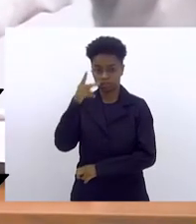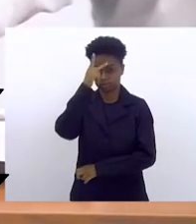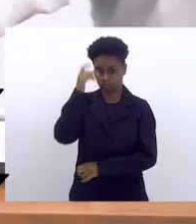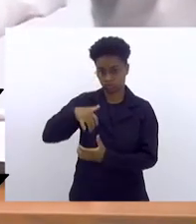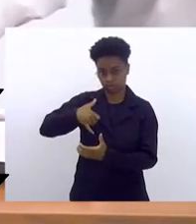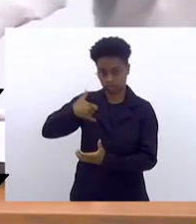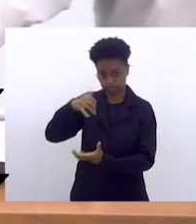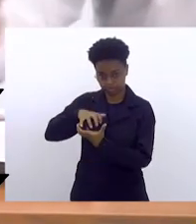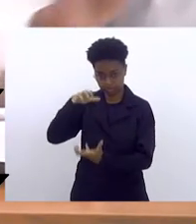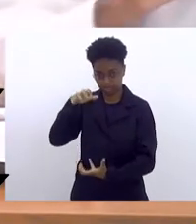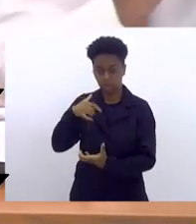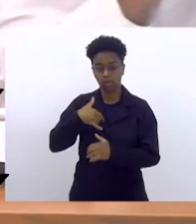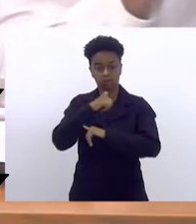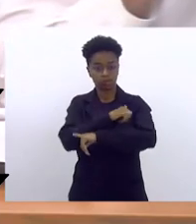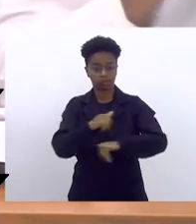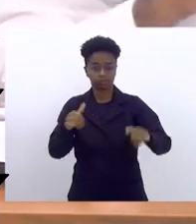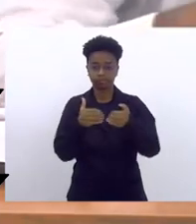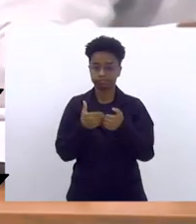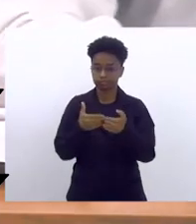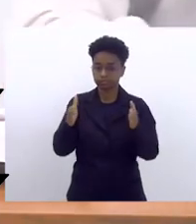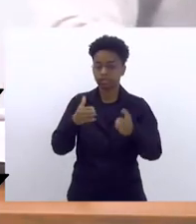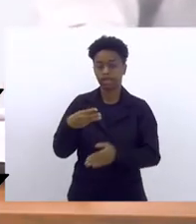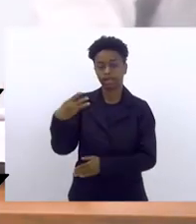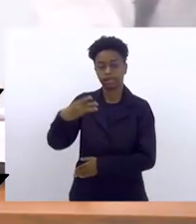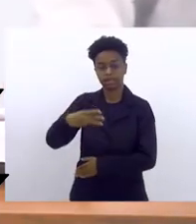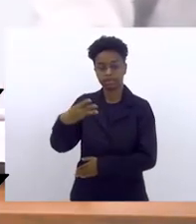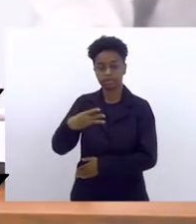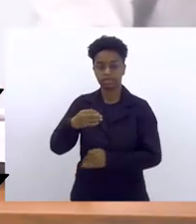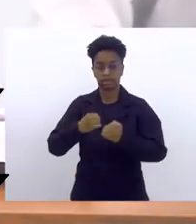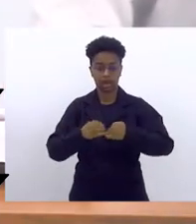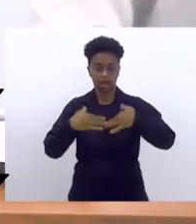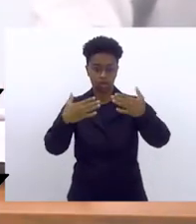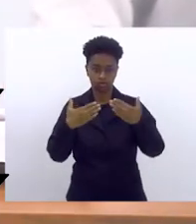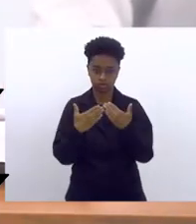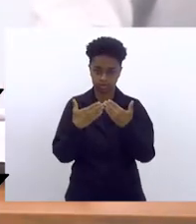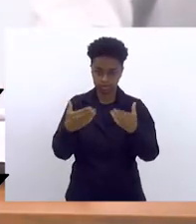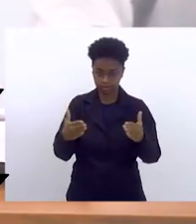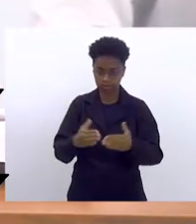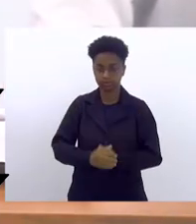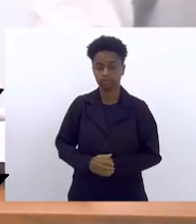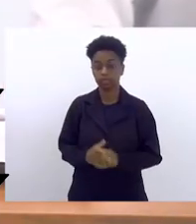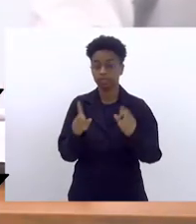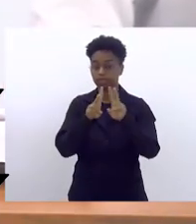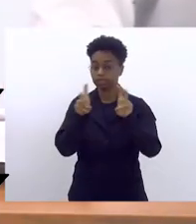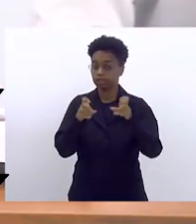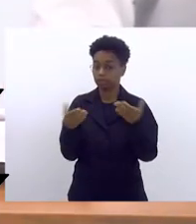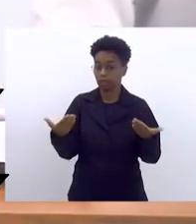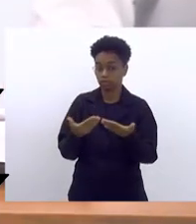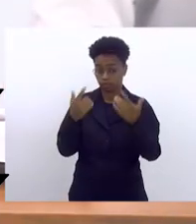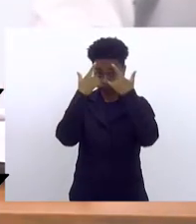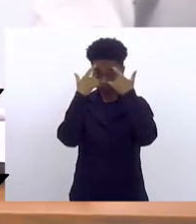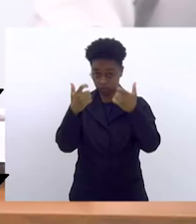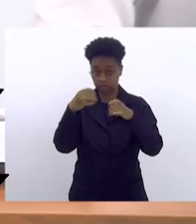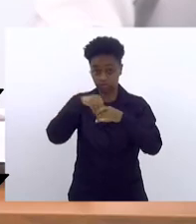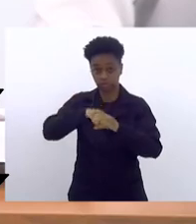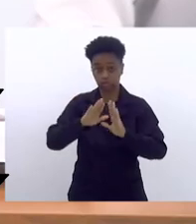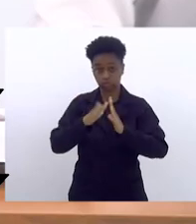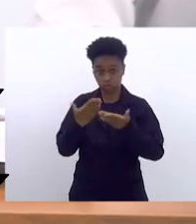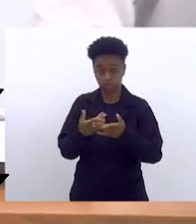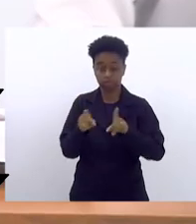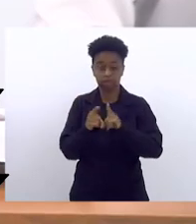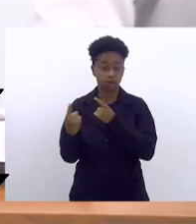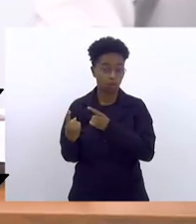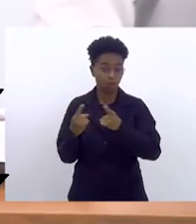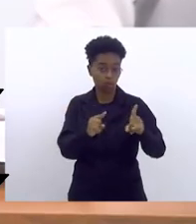Idosa, declaro aperta a terceira audiência pública, que tem como tema a violência nas escolas e